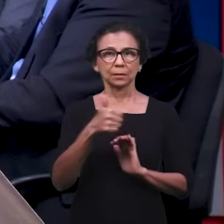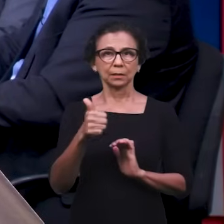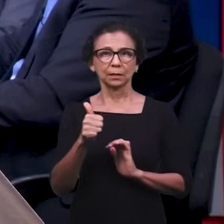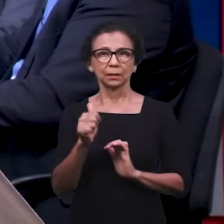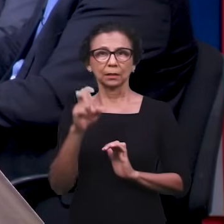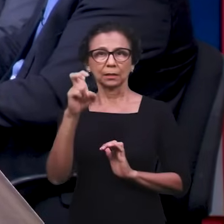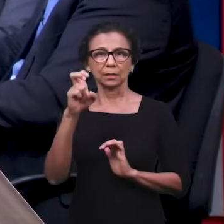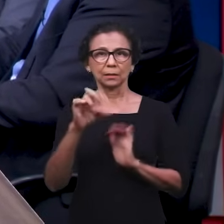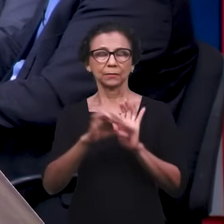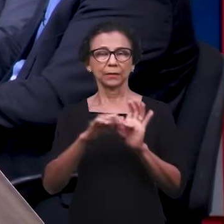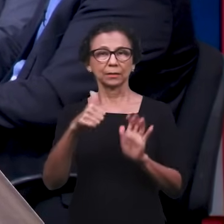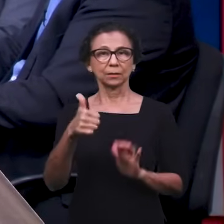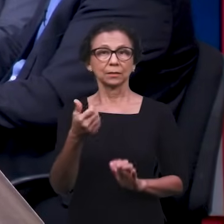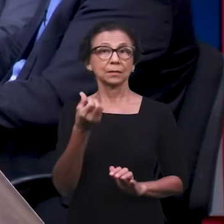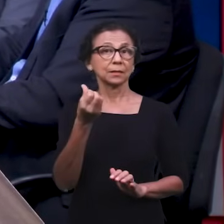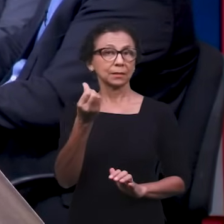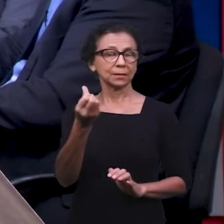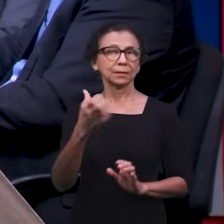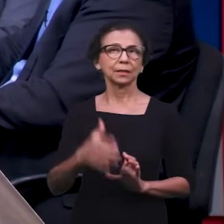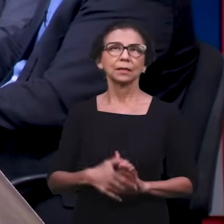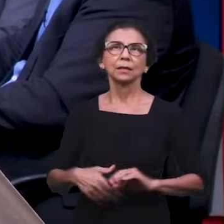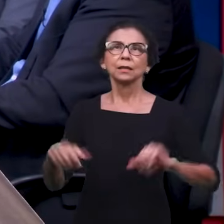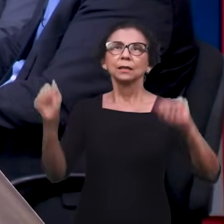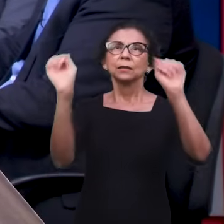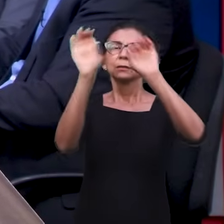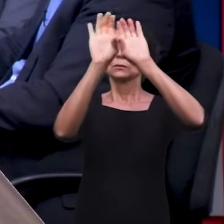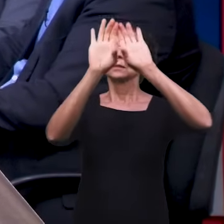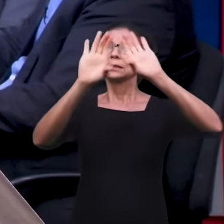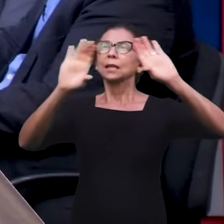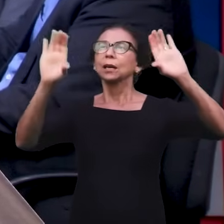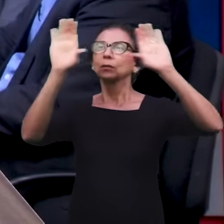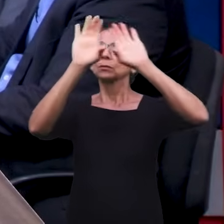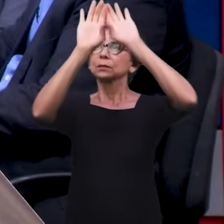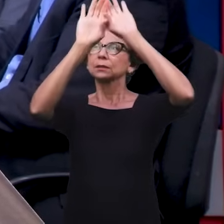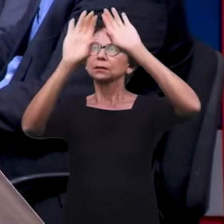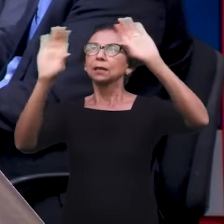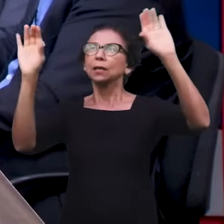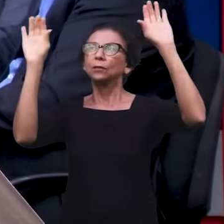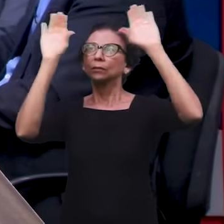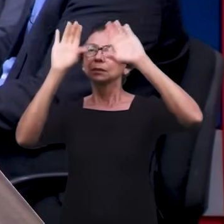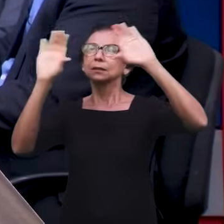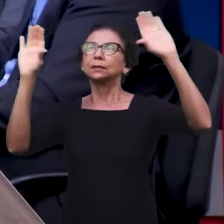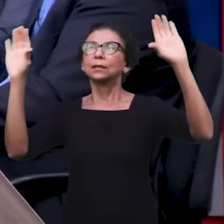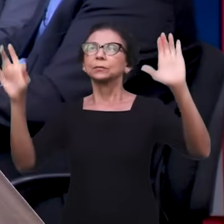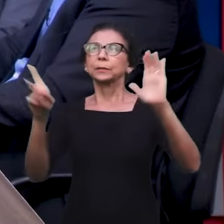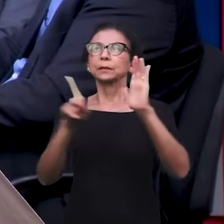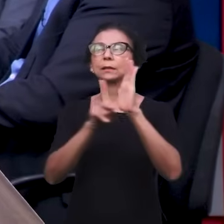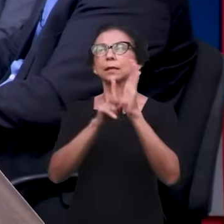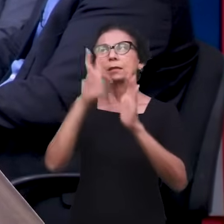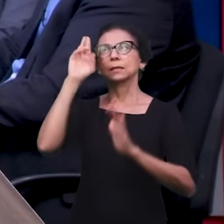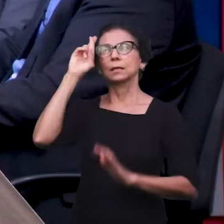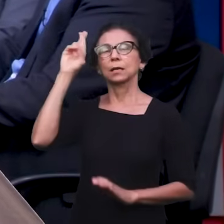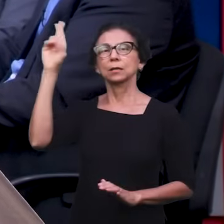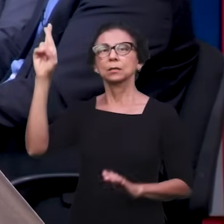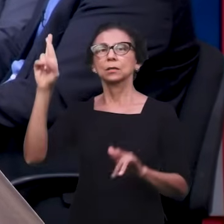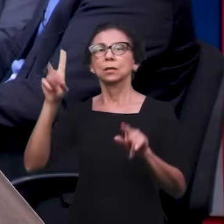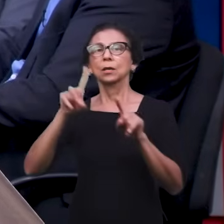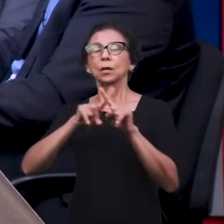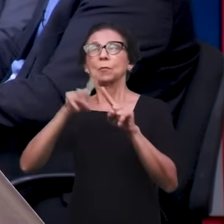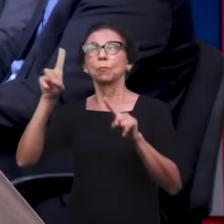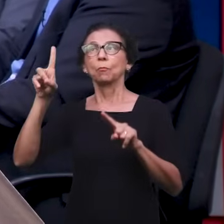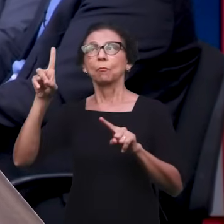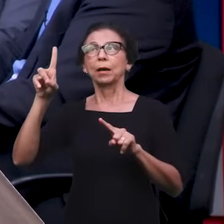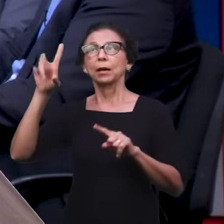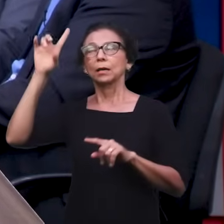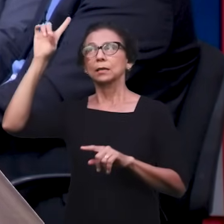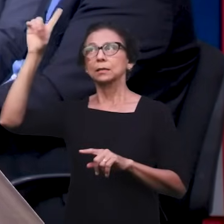capítulo 115, verso 16, diz assim: os céus são os céus do Senhor, mas a terra deu-a